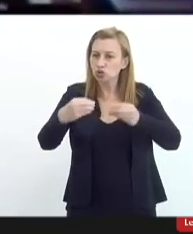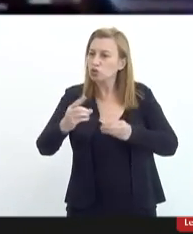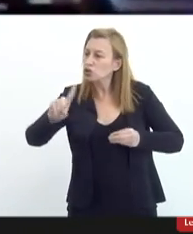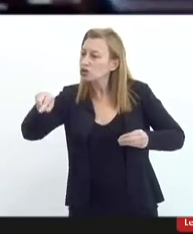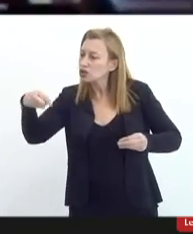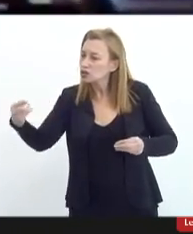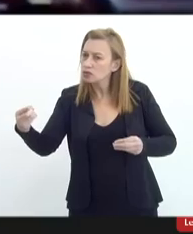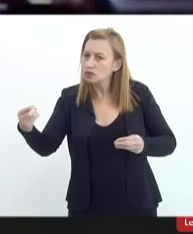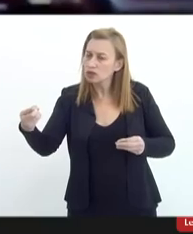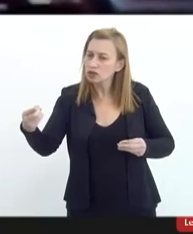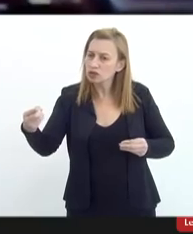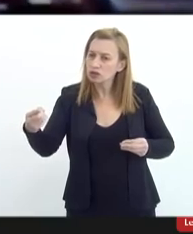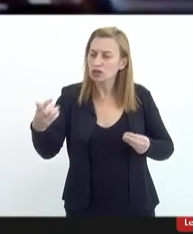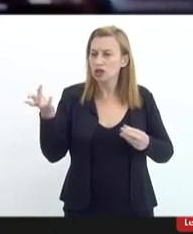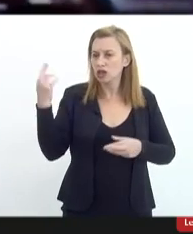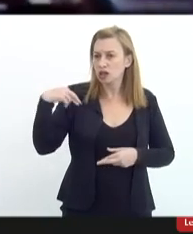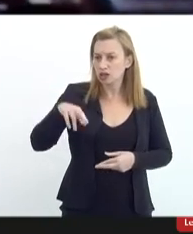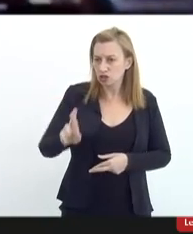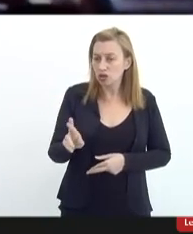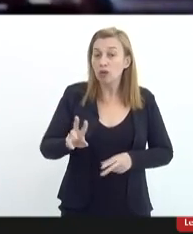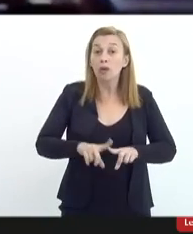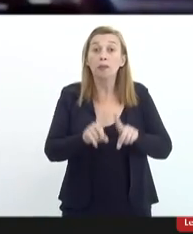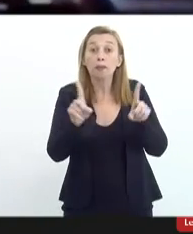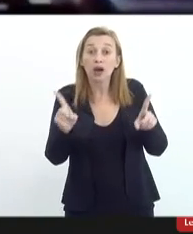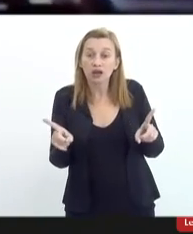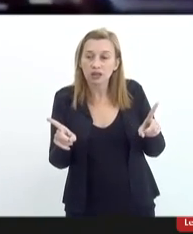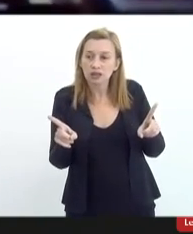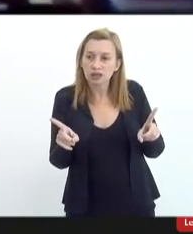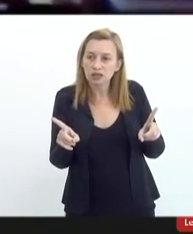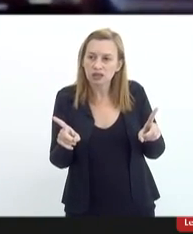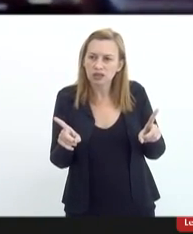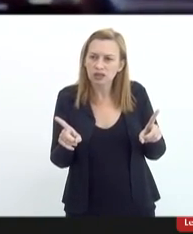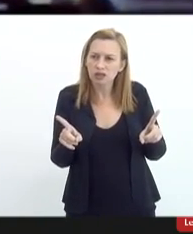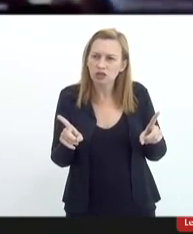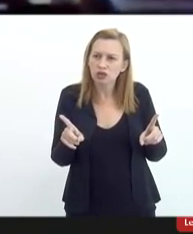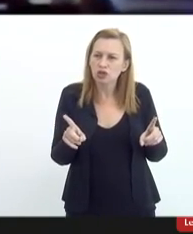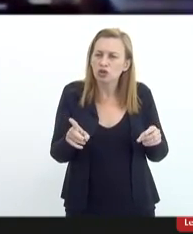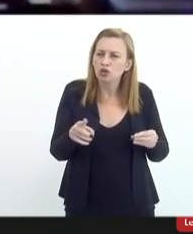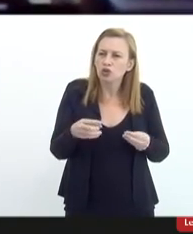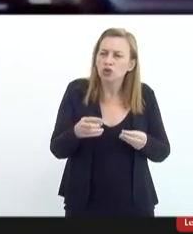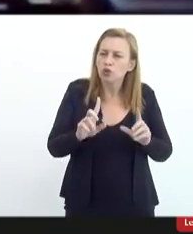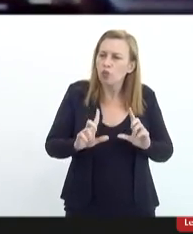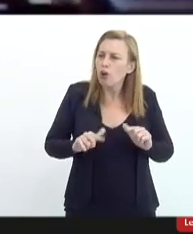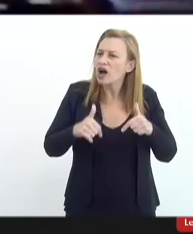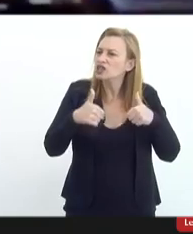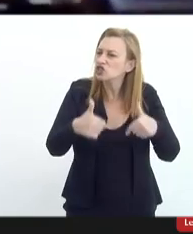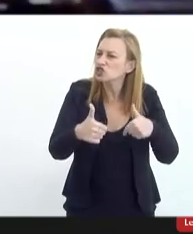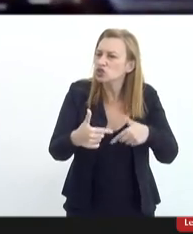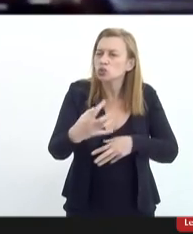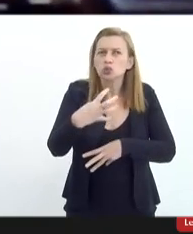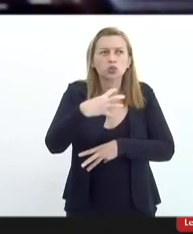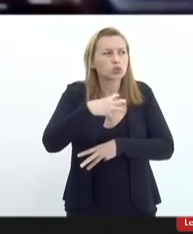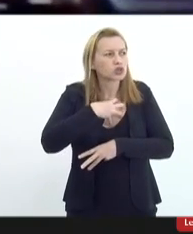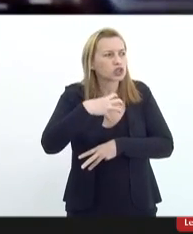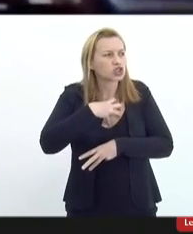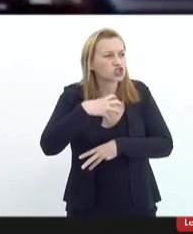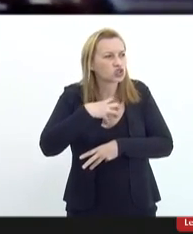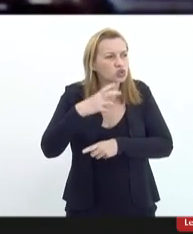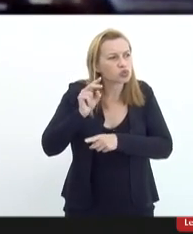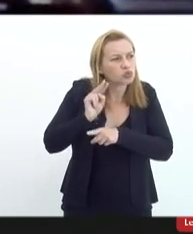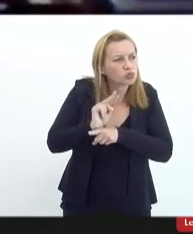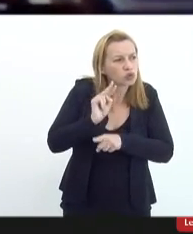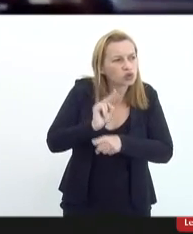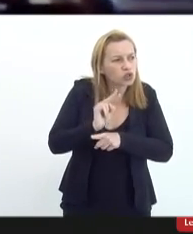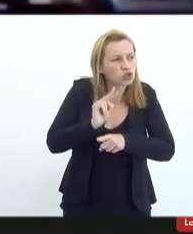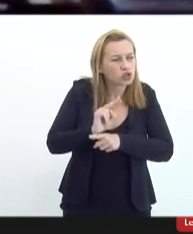outras religiões. Mas a maneira de agir no sentido de preservação de